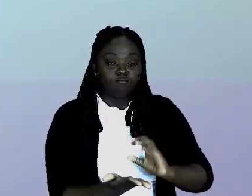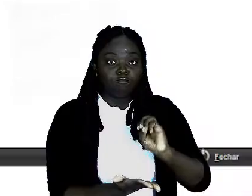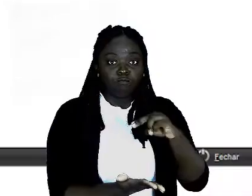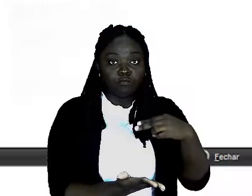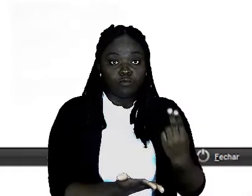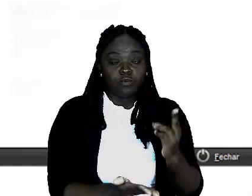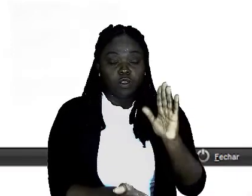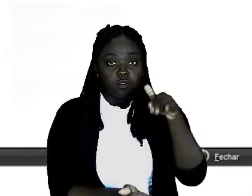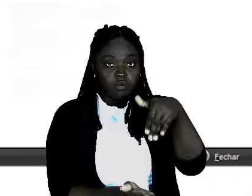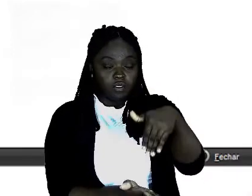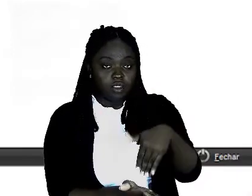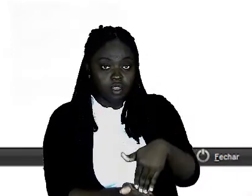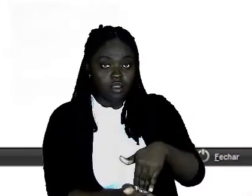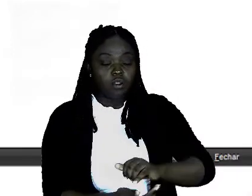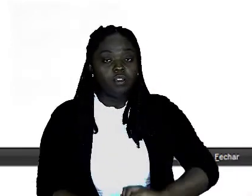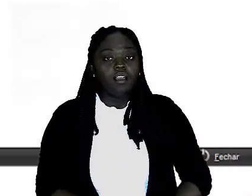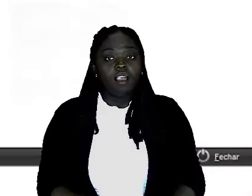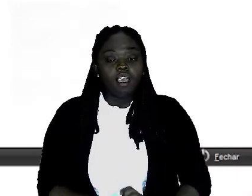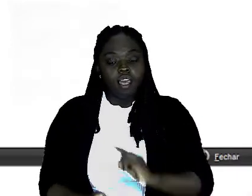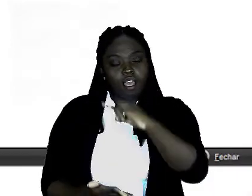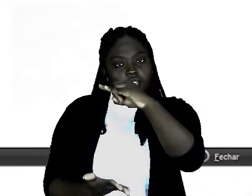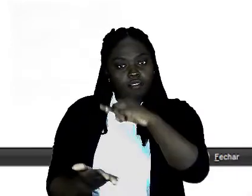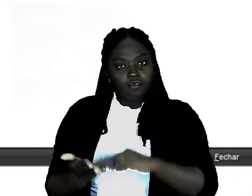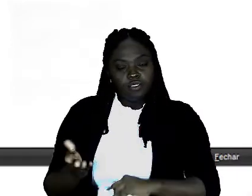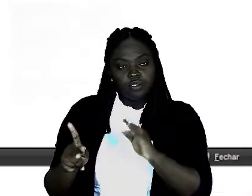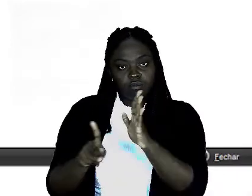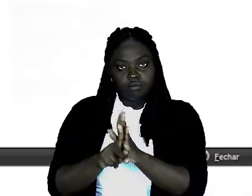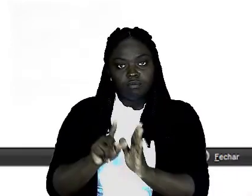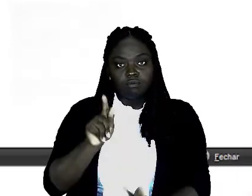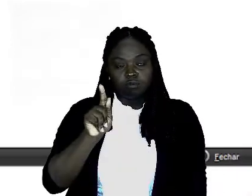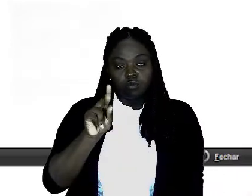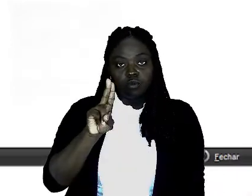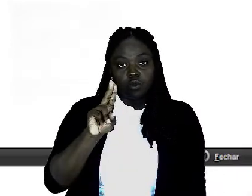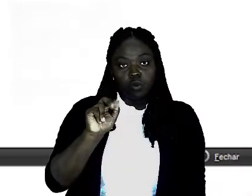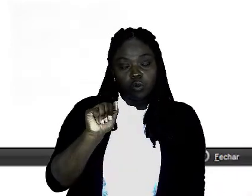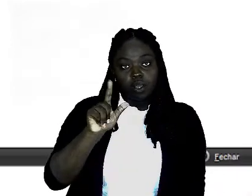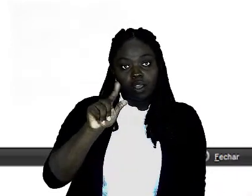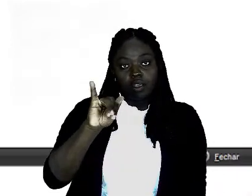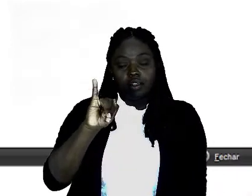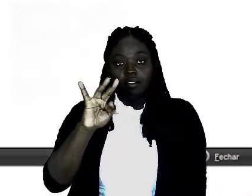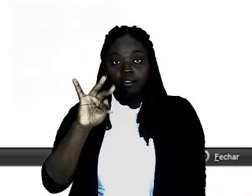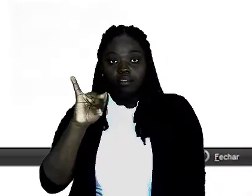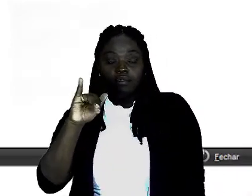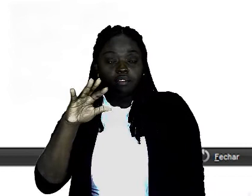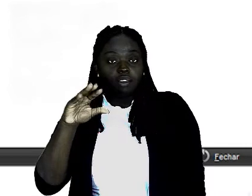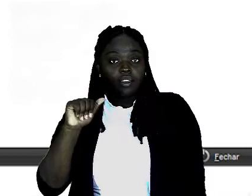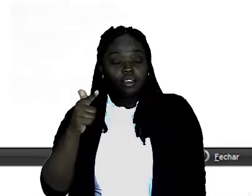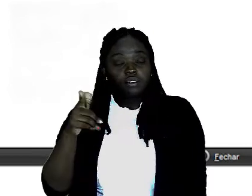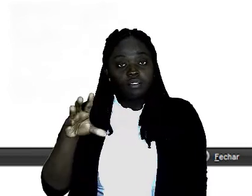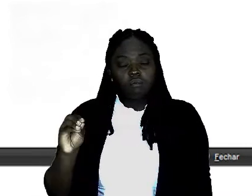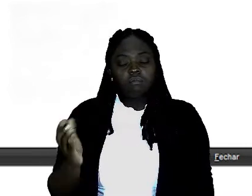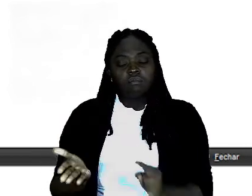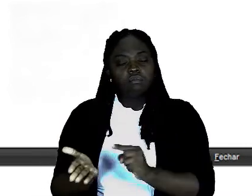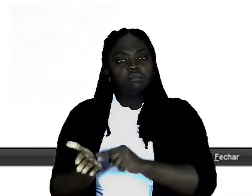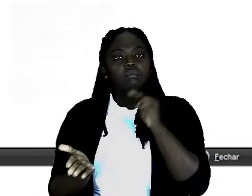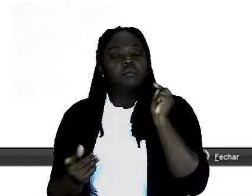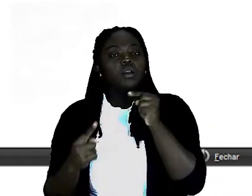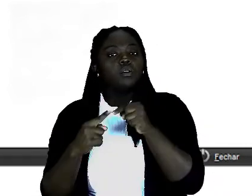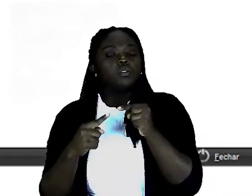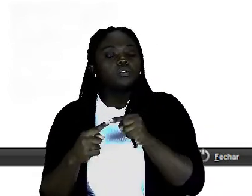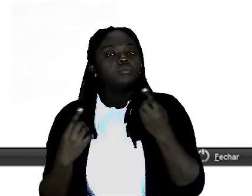retificadoras, na ficha de qualificação, marque o tipo de entrega correspondente